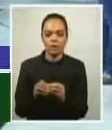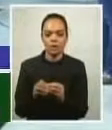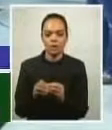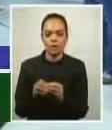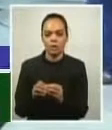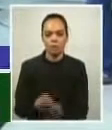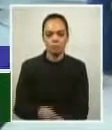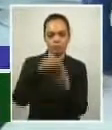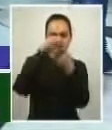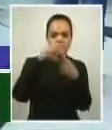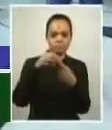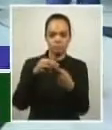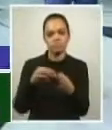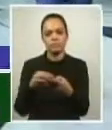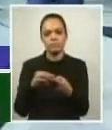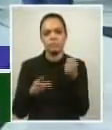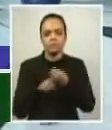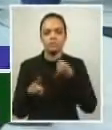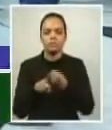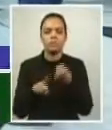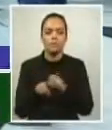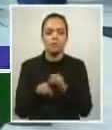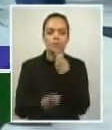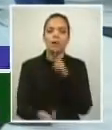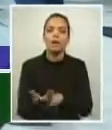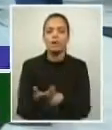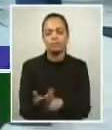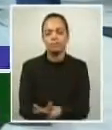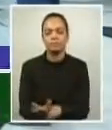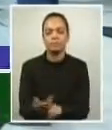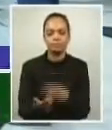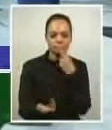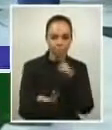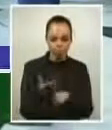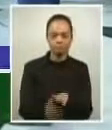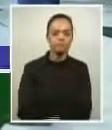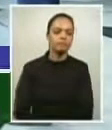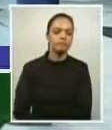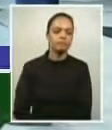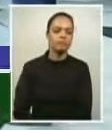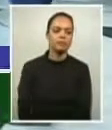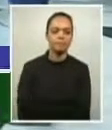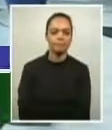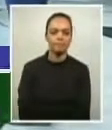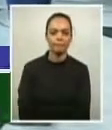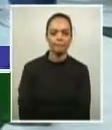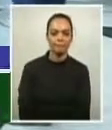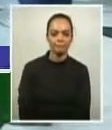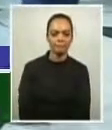as suas Bandeiras principais de luta numa carta numa carta um